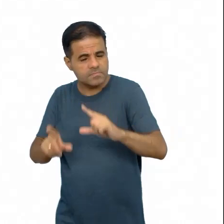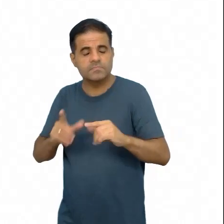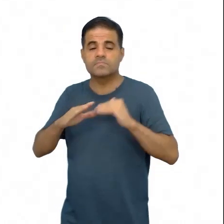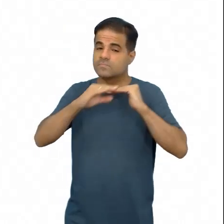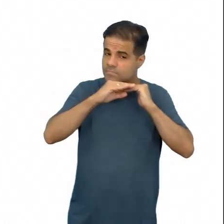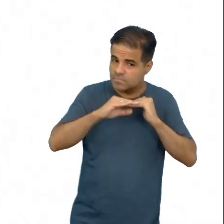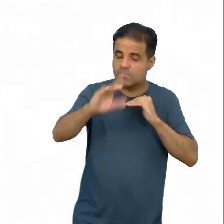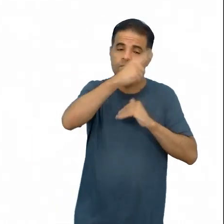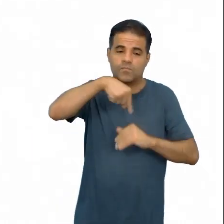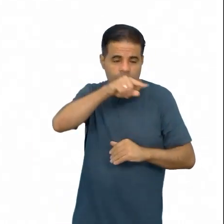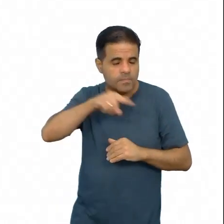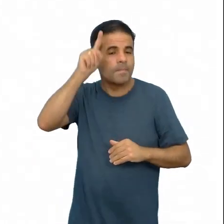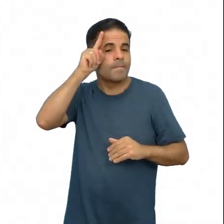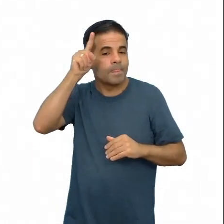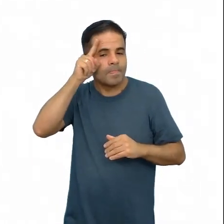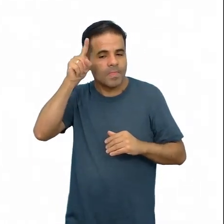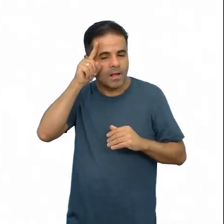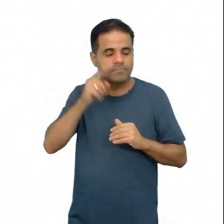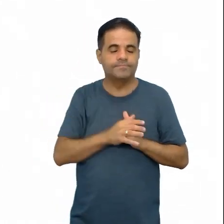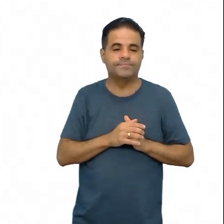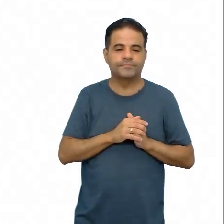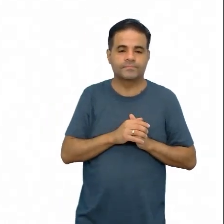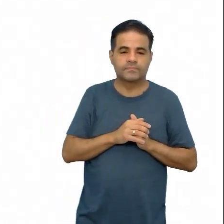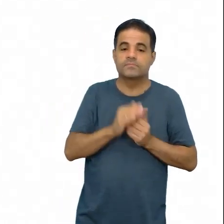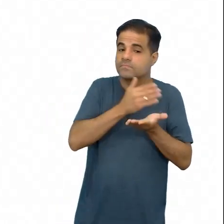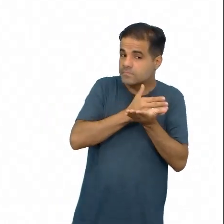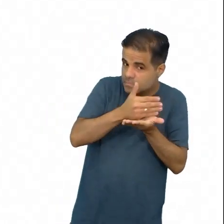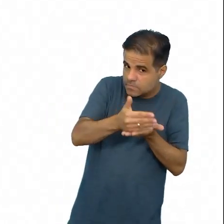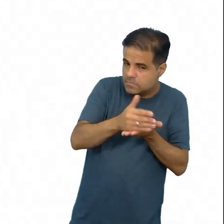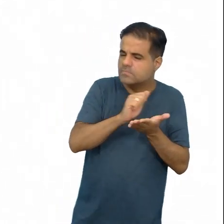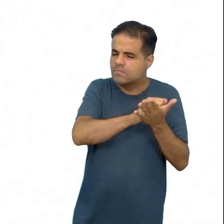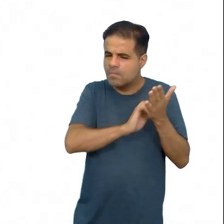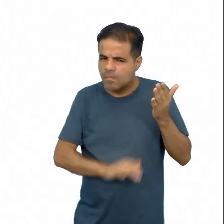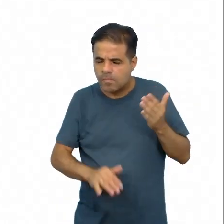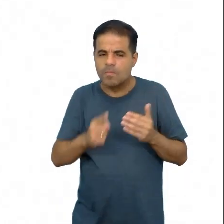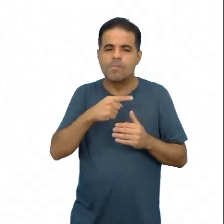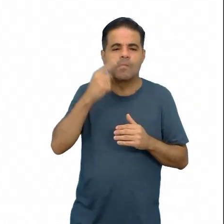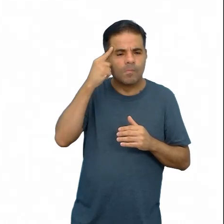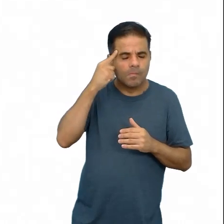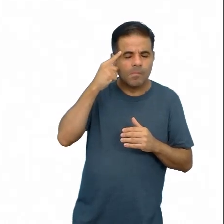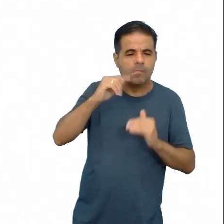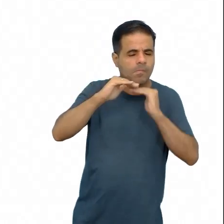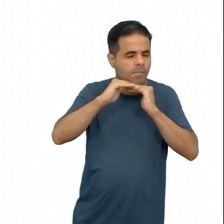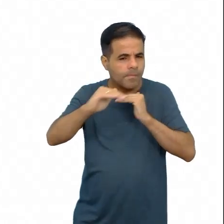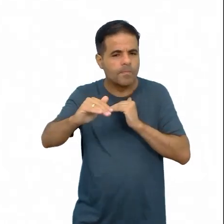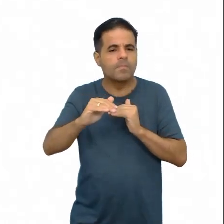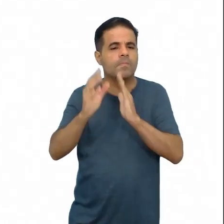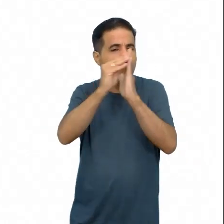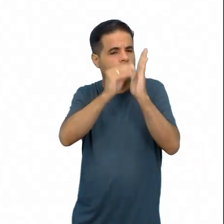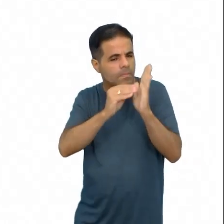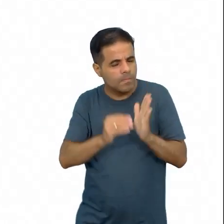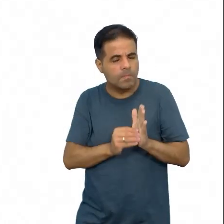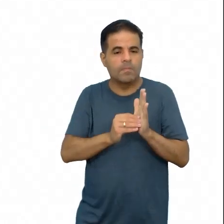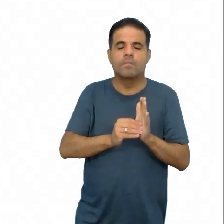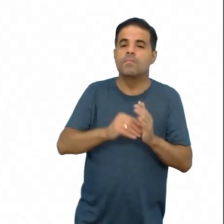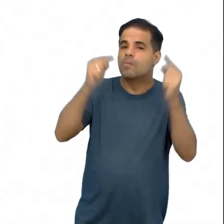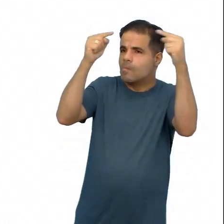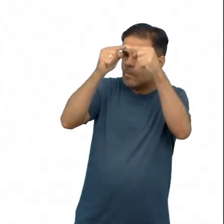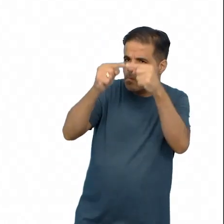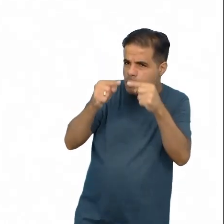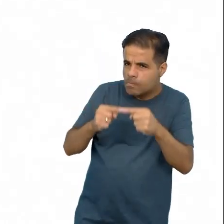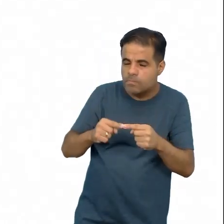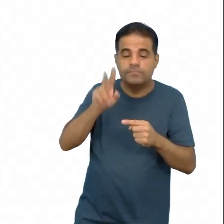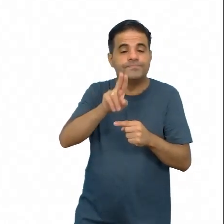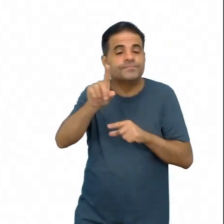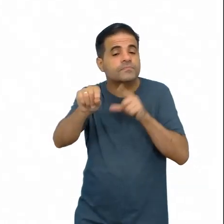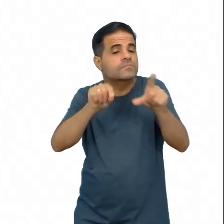pavimentação do nosso dia a dia. Então, vamos lá. Vamos iniciar nossa atividade com a pavimentação de polígonos regulares, ao optarmos por